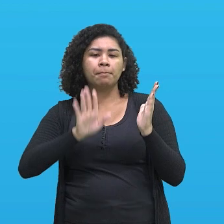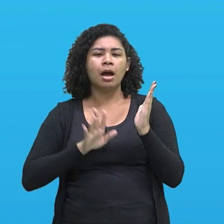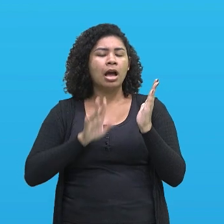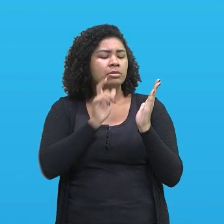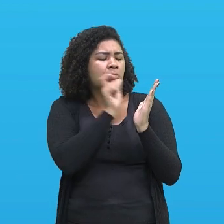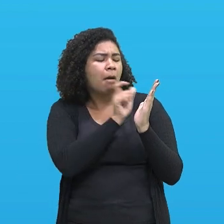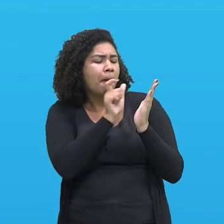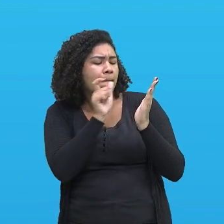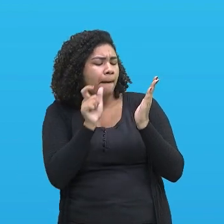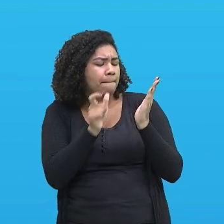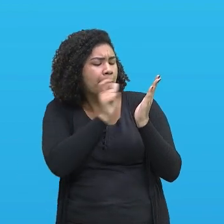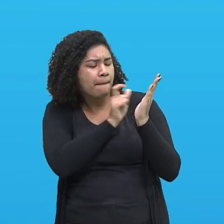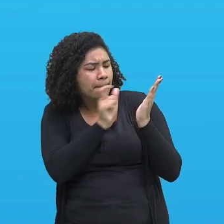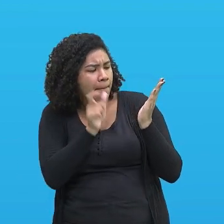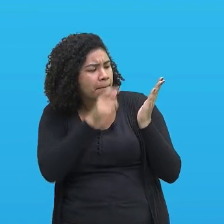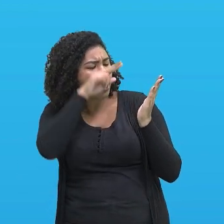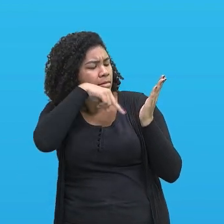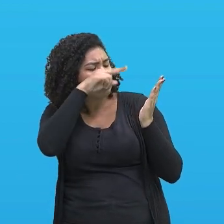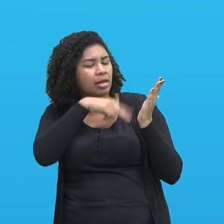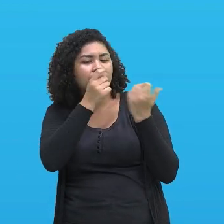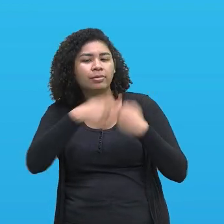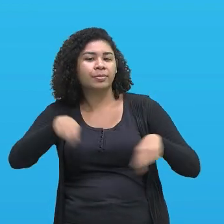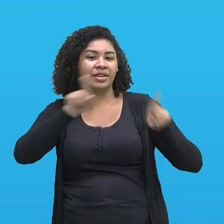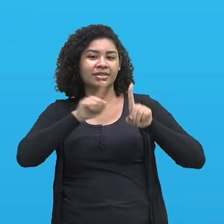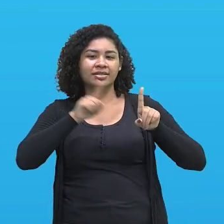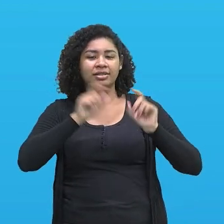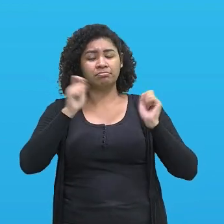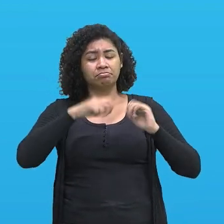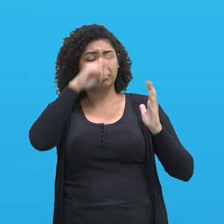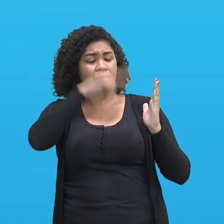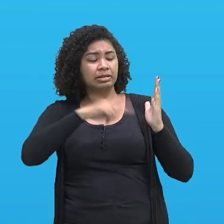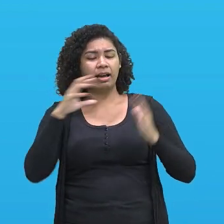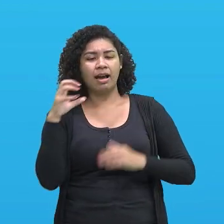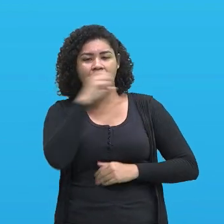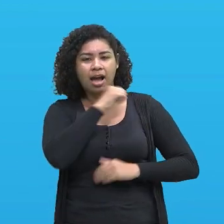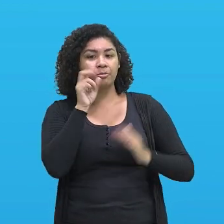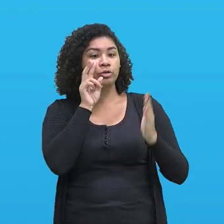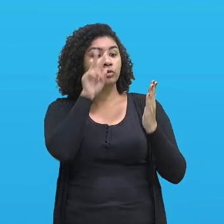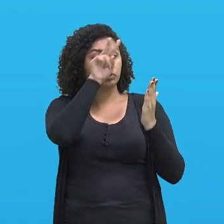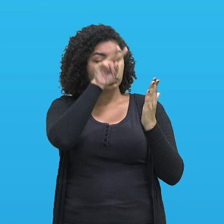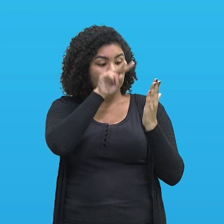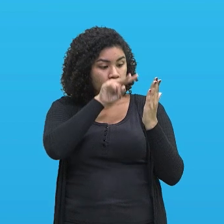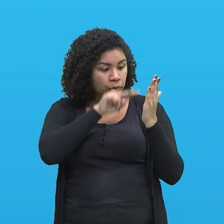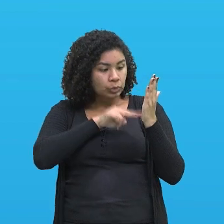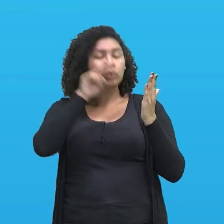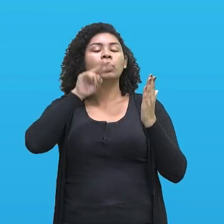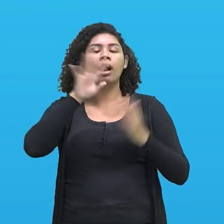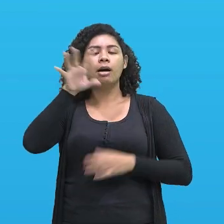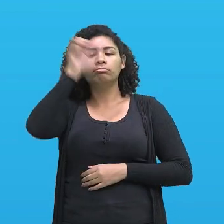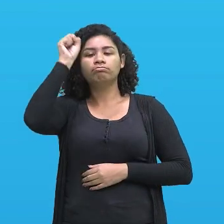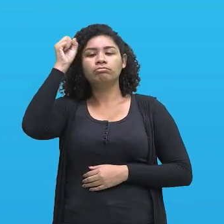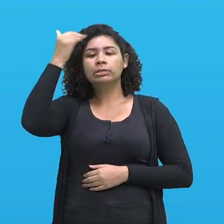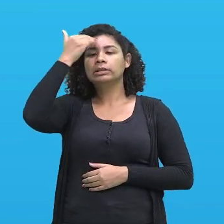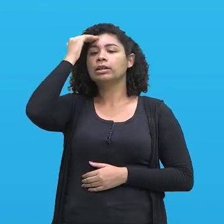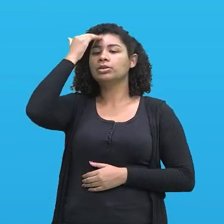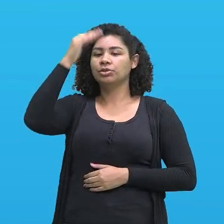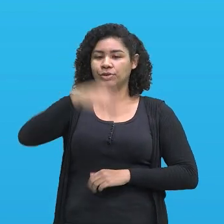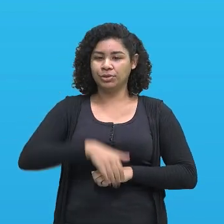ler palavra por palavra. Consiste em uma rápida visualização do texto em busca